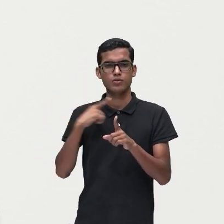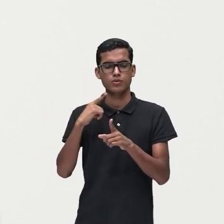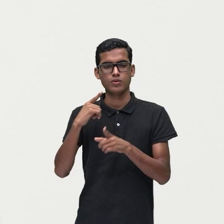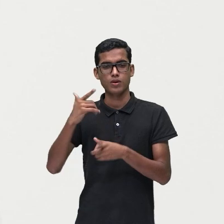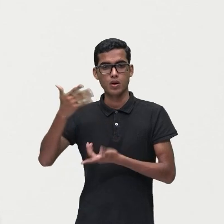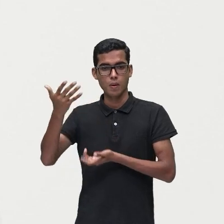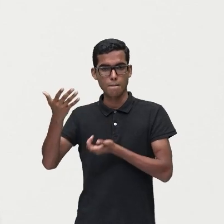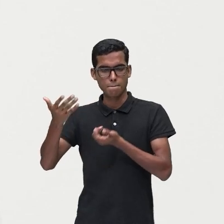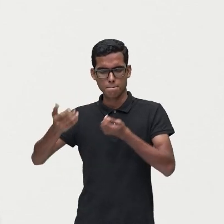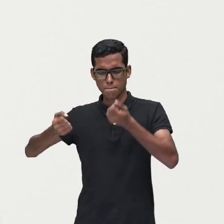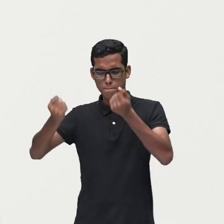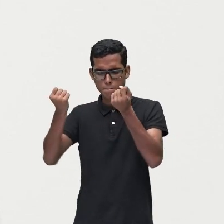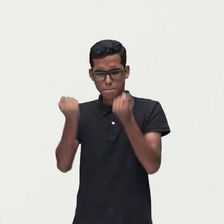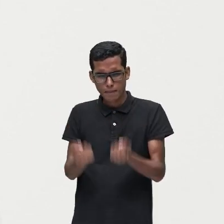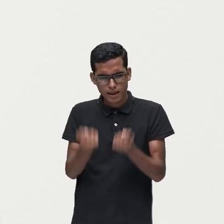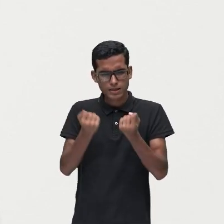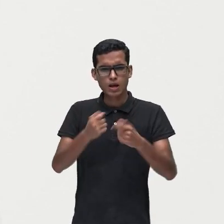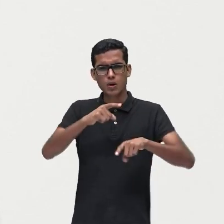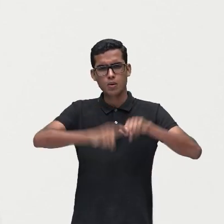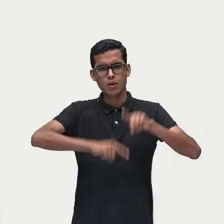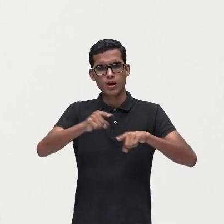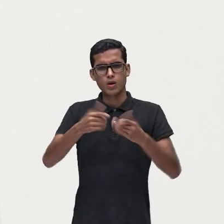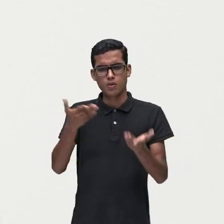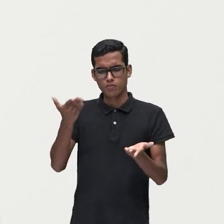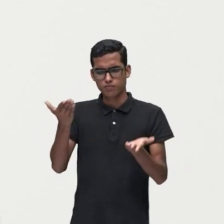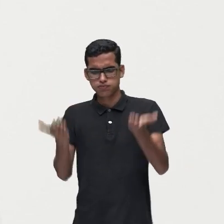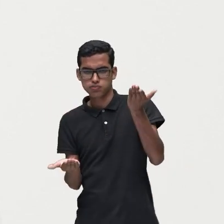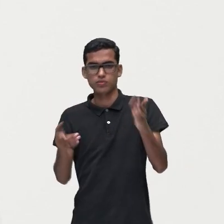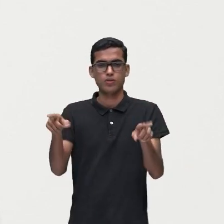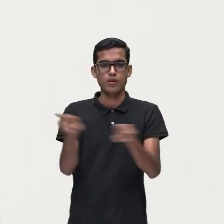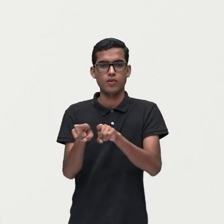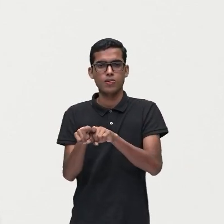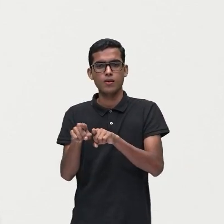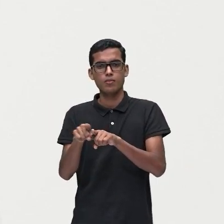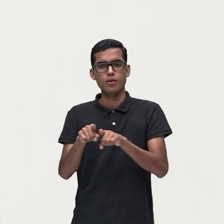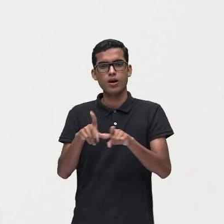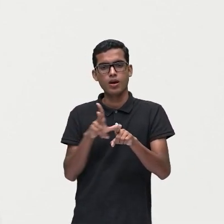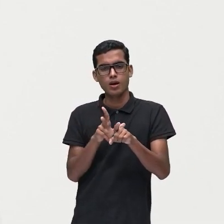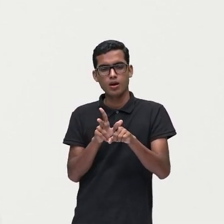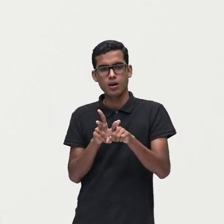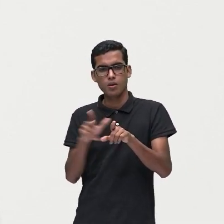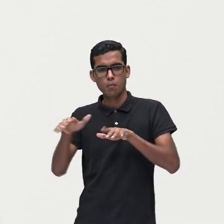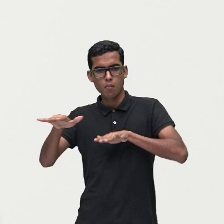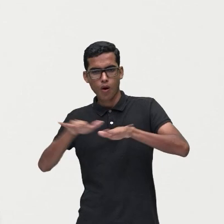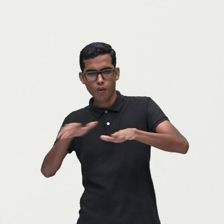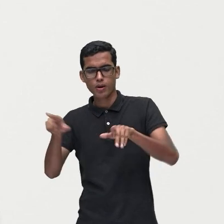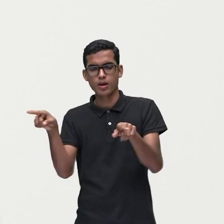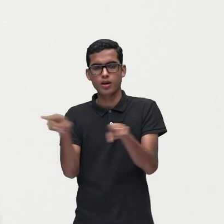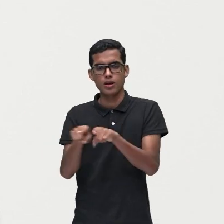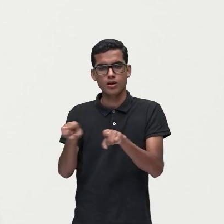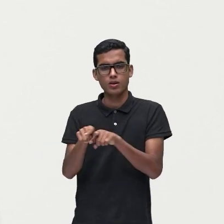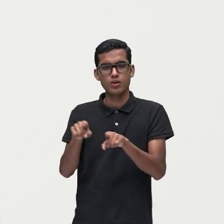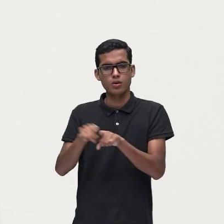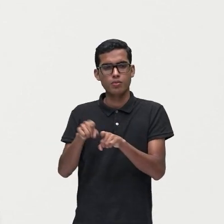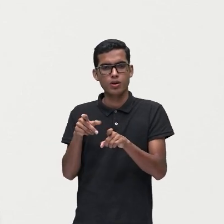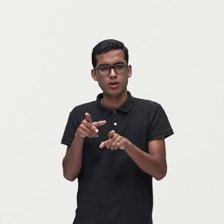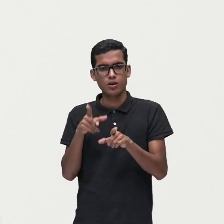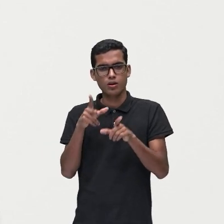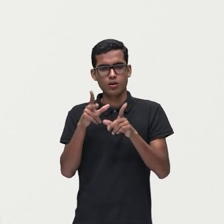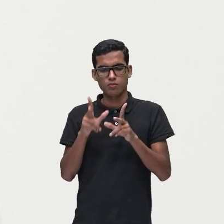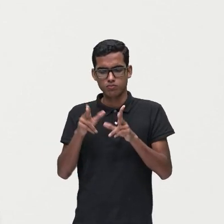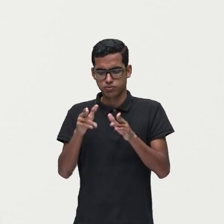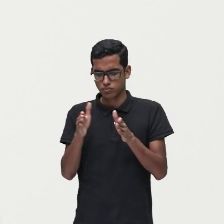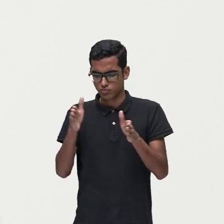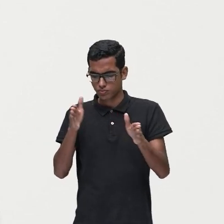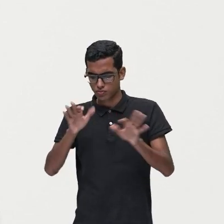objetos pesados, recortar e movimentar. Então, entre as diversas máquinas simples que